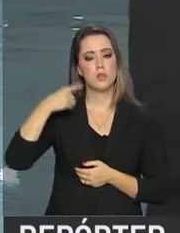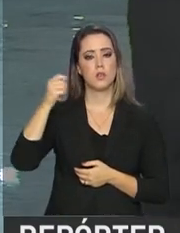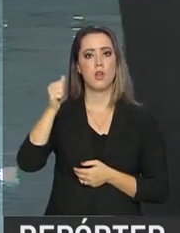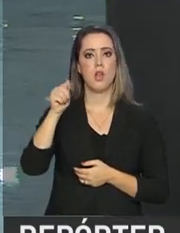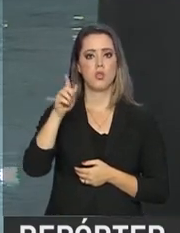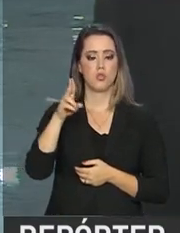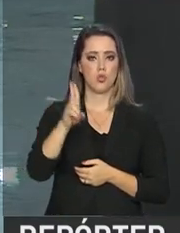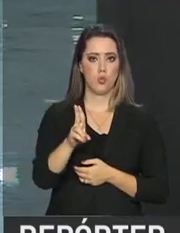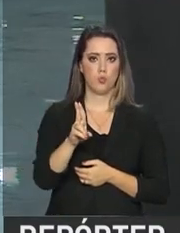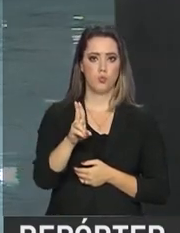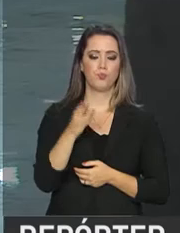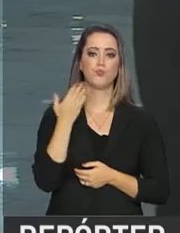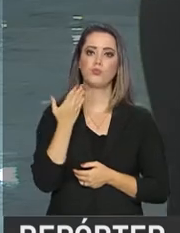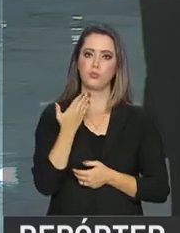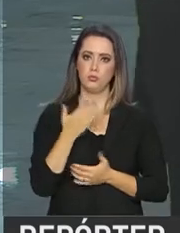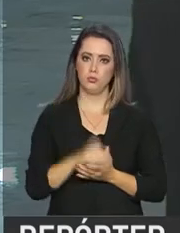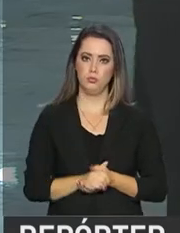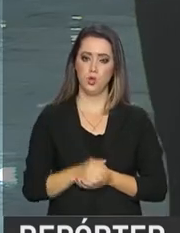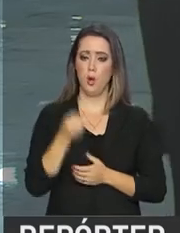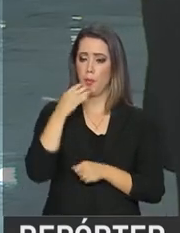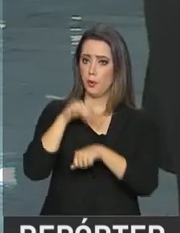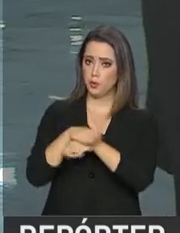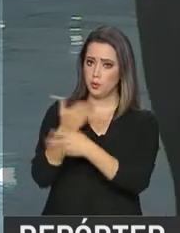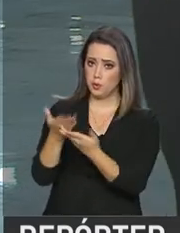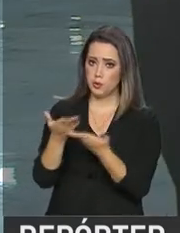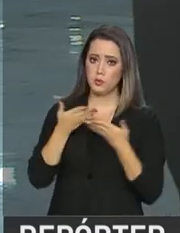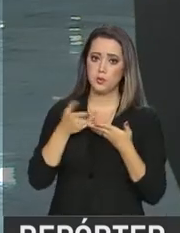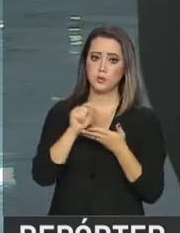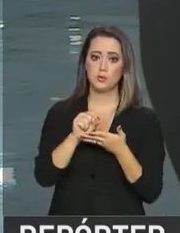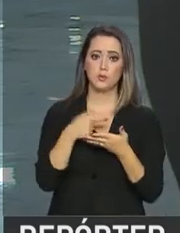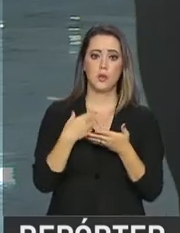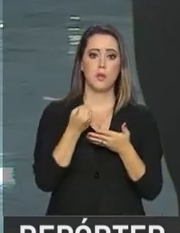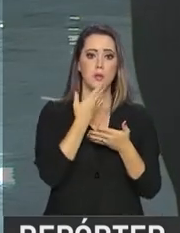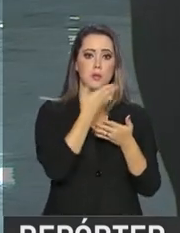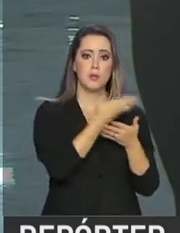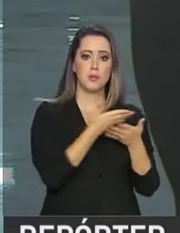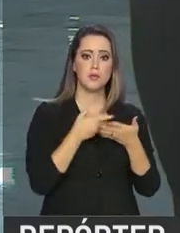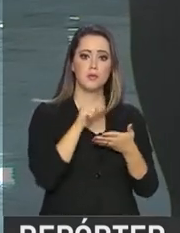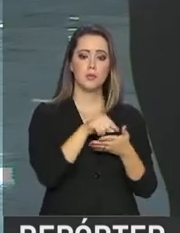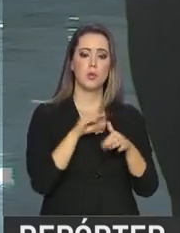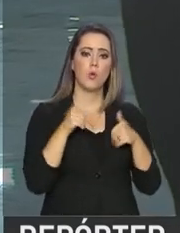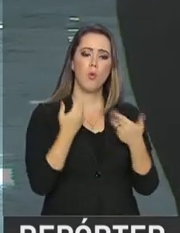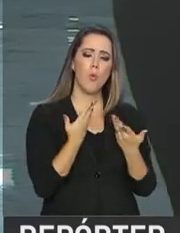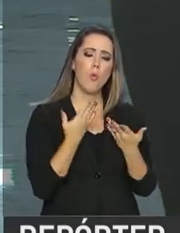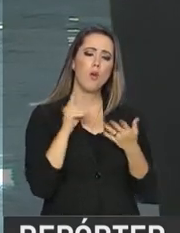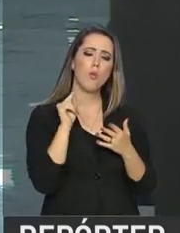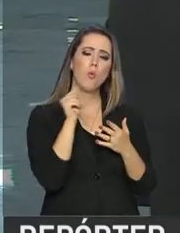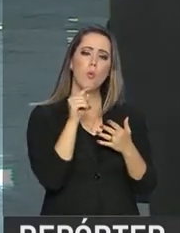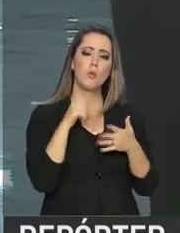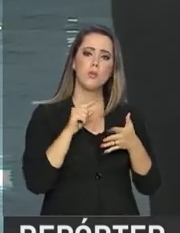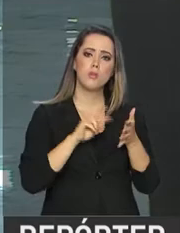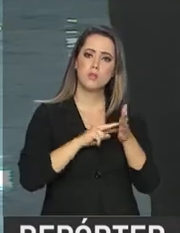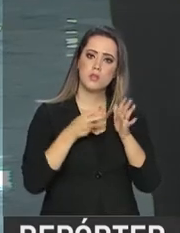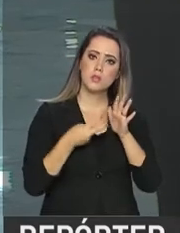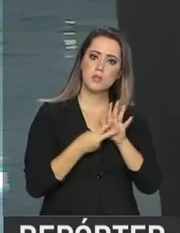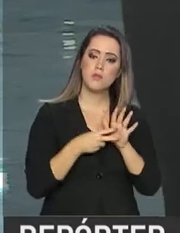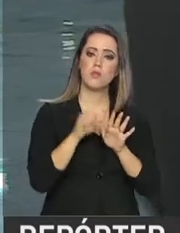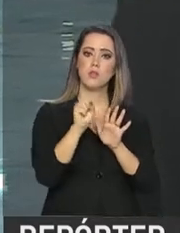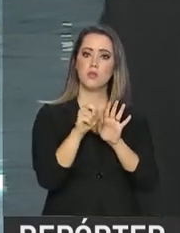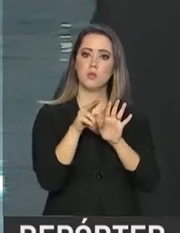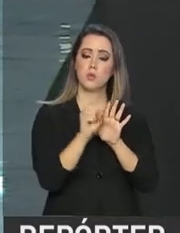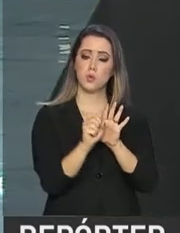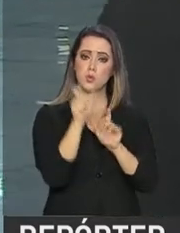à noite ministra muito obrigado por sua presença aqui na nbr quais são esses impactos o impacto tanto para o sistema único de saúde quanto para o